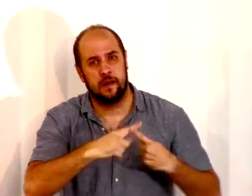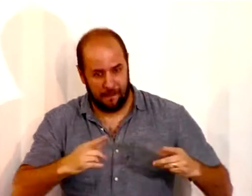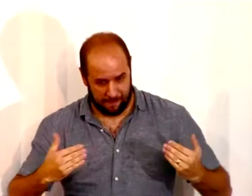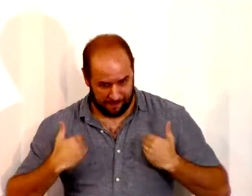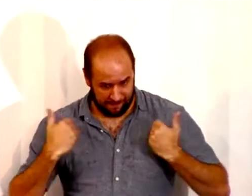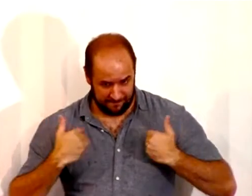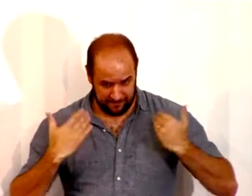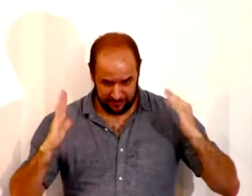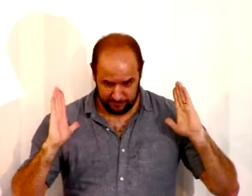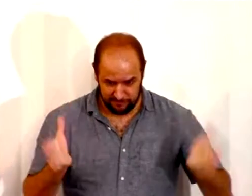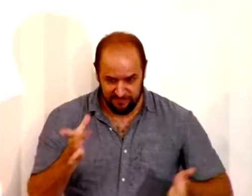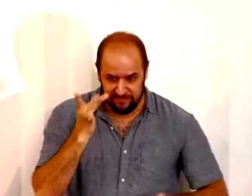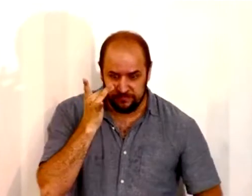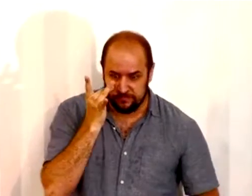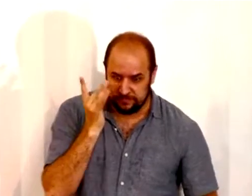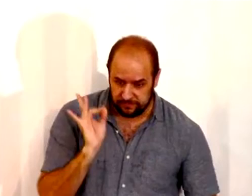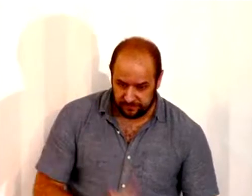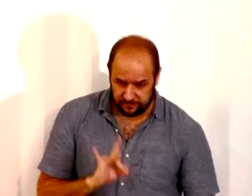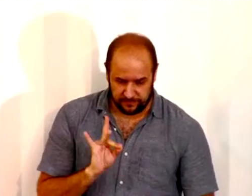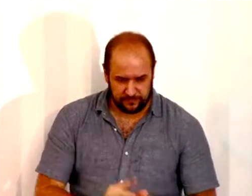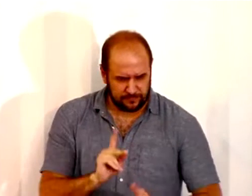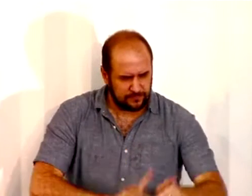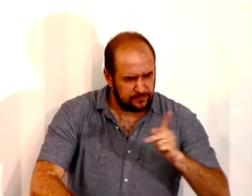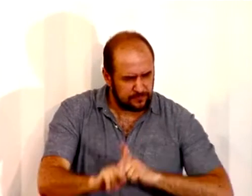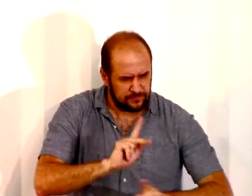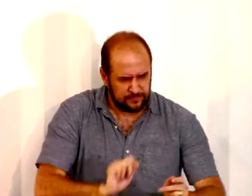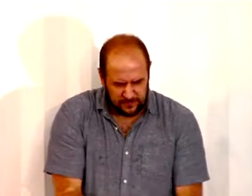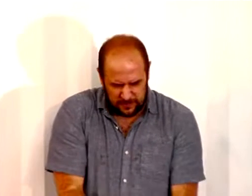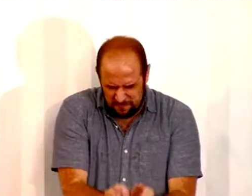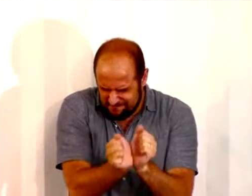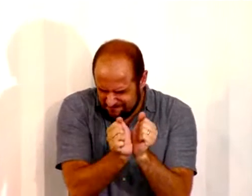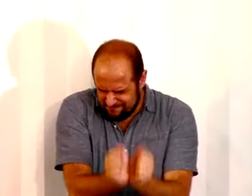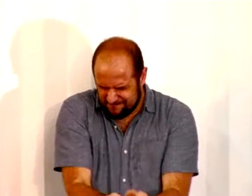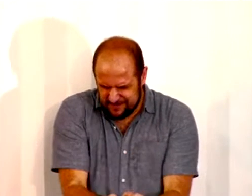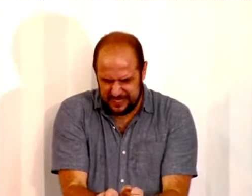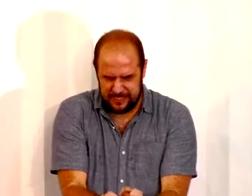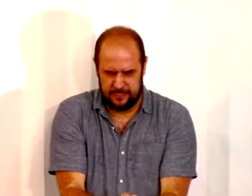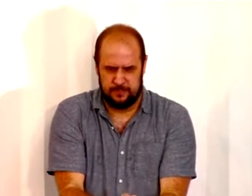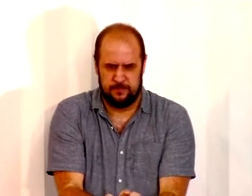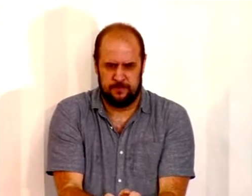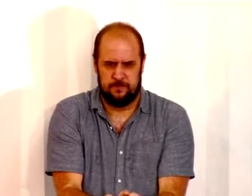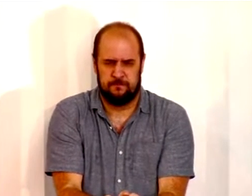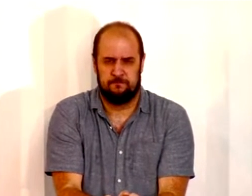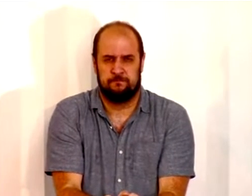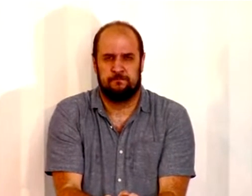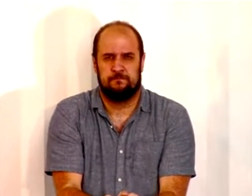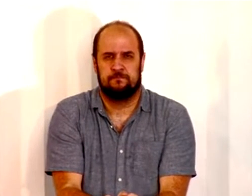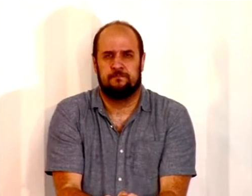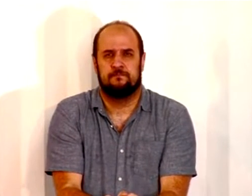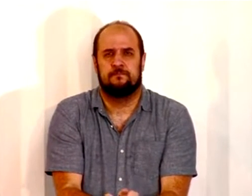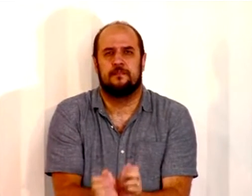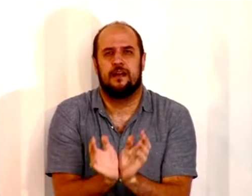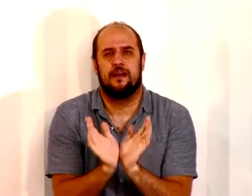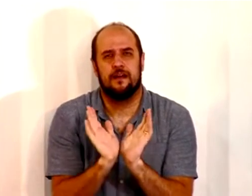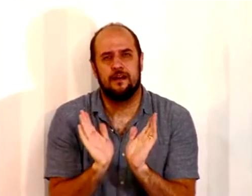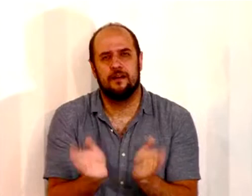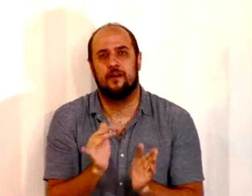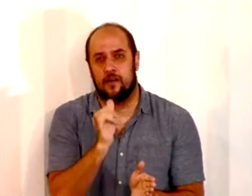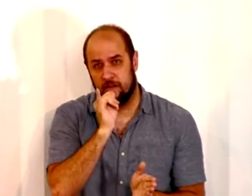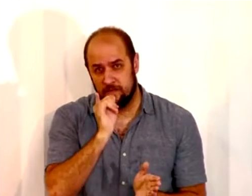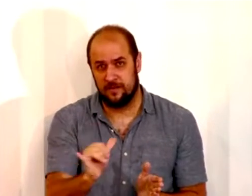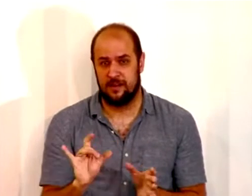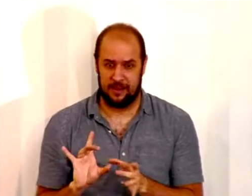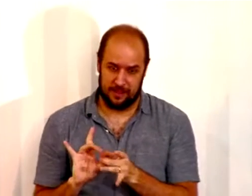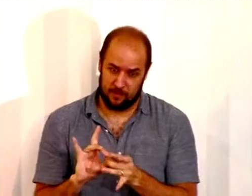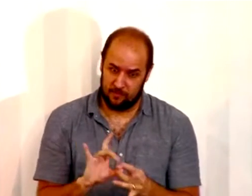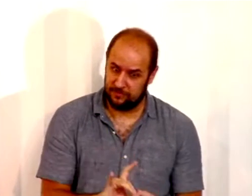agora presente. O povo que estava oprimido e preso tem o jugo quebrado. E agora fala até de um